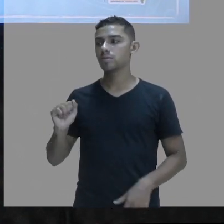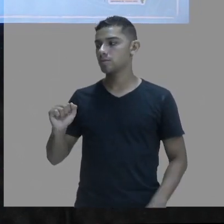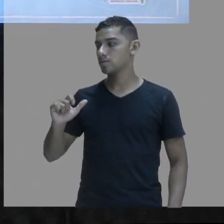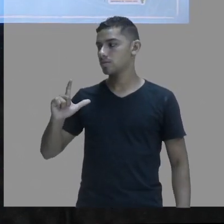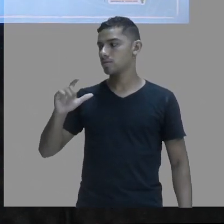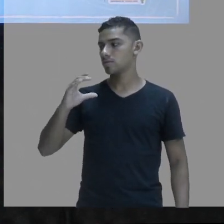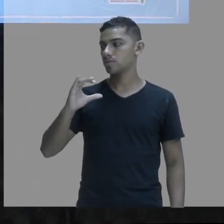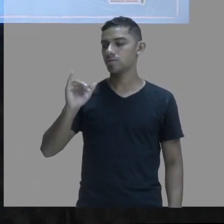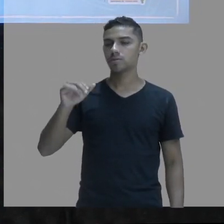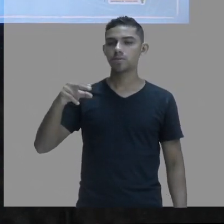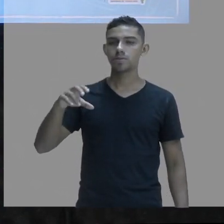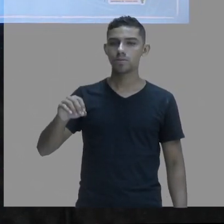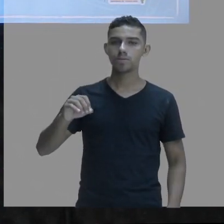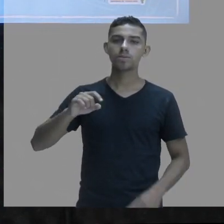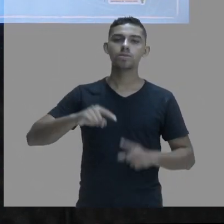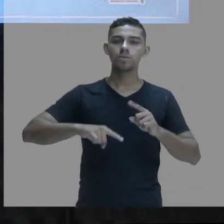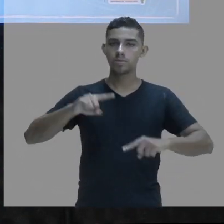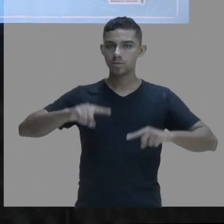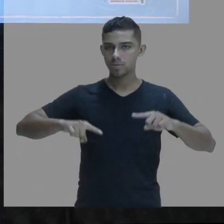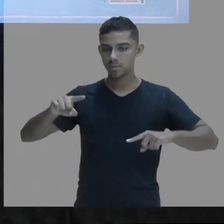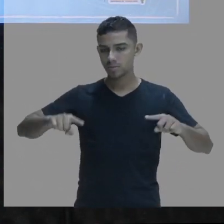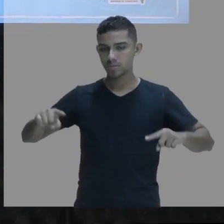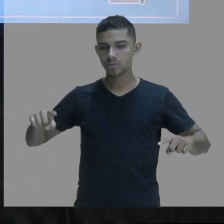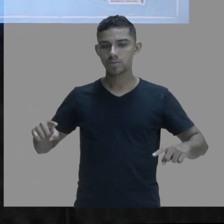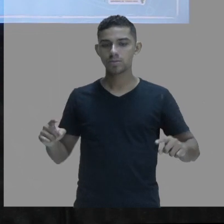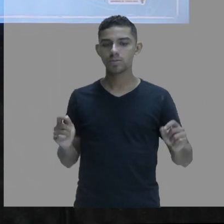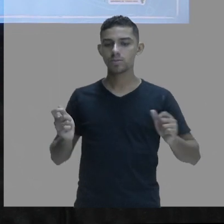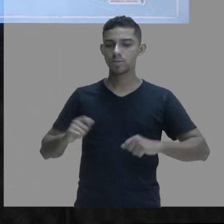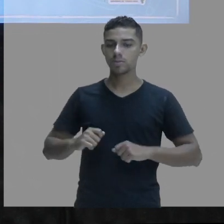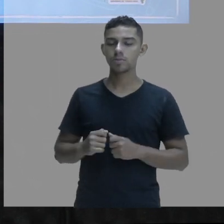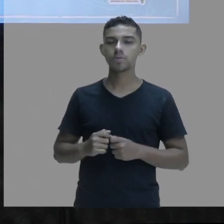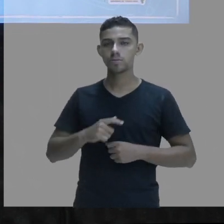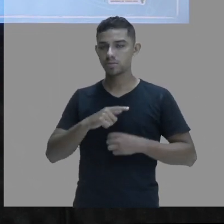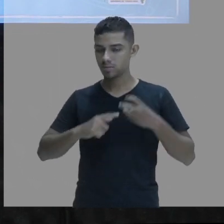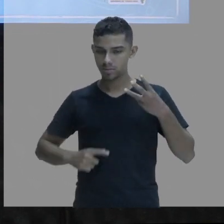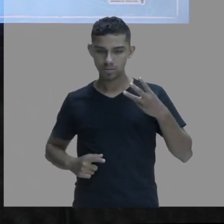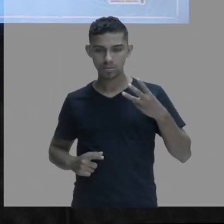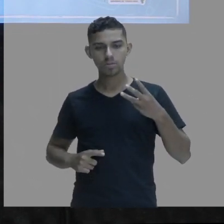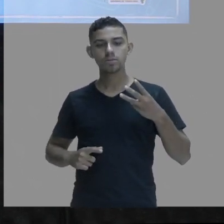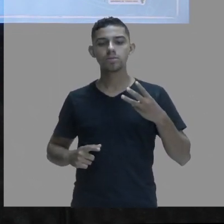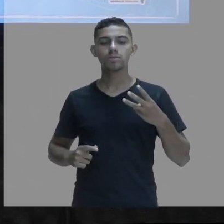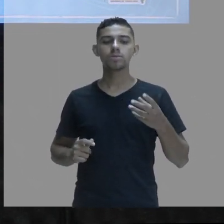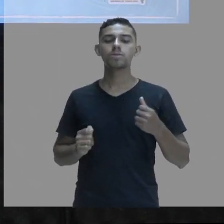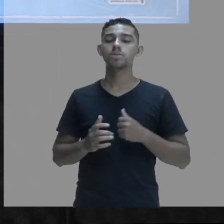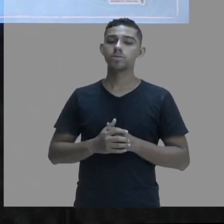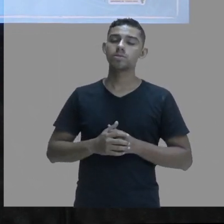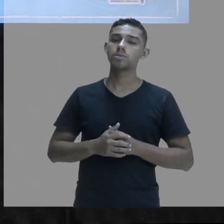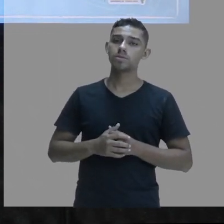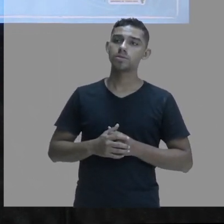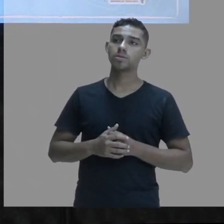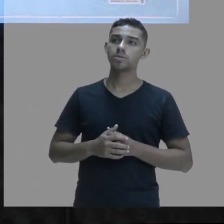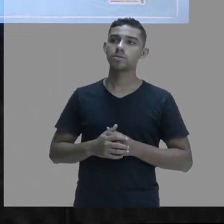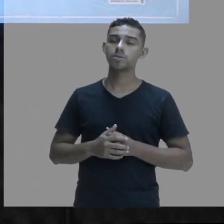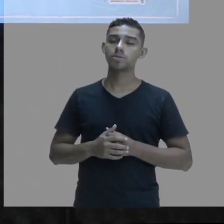ter a variação da posição da ligação tripla, da insaturação. Então, ela pode estar